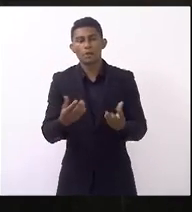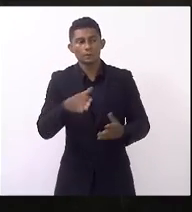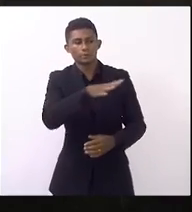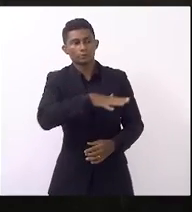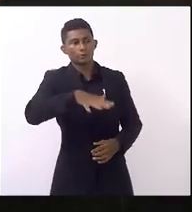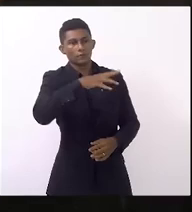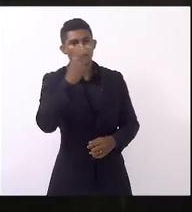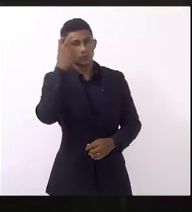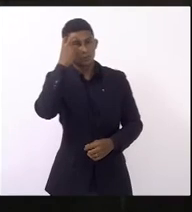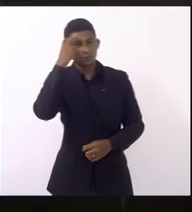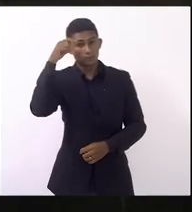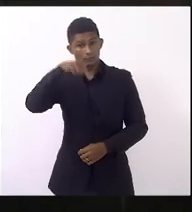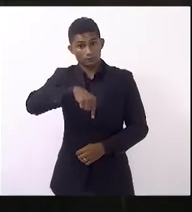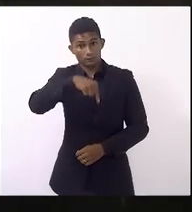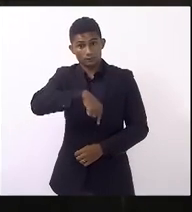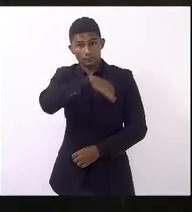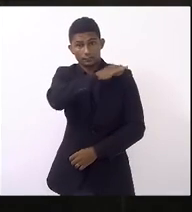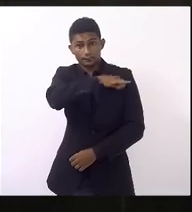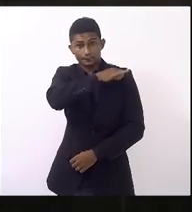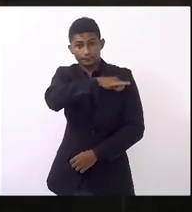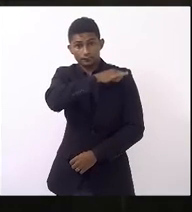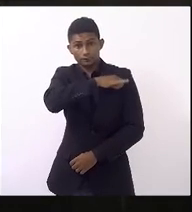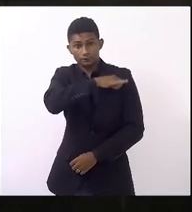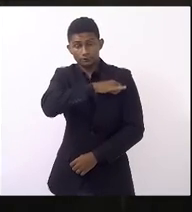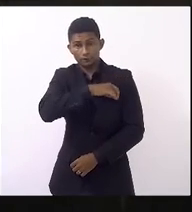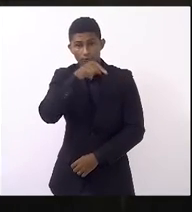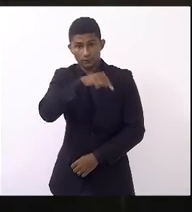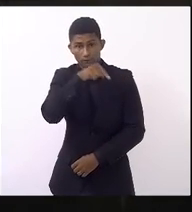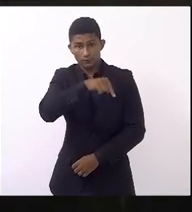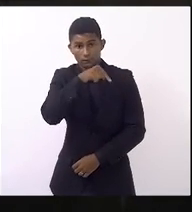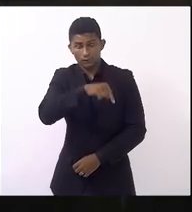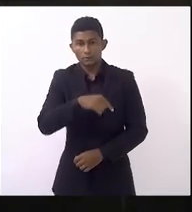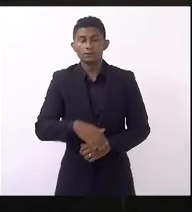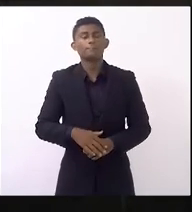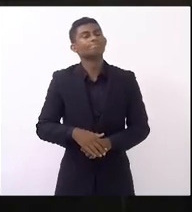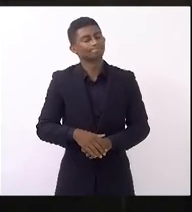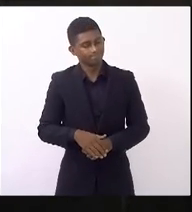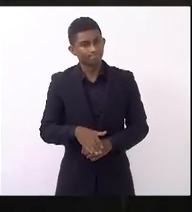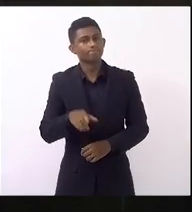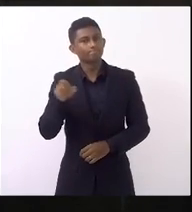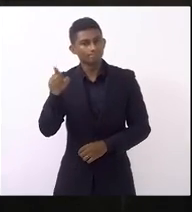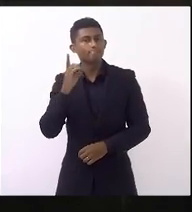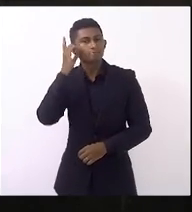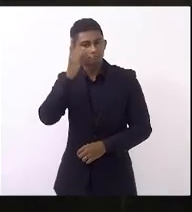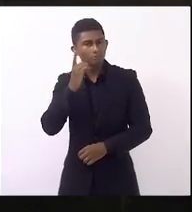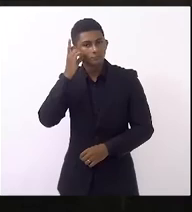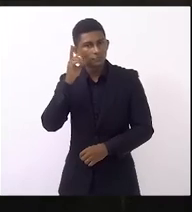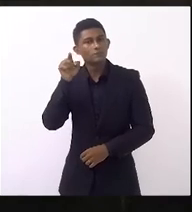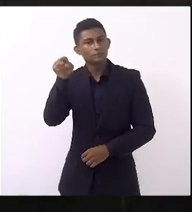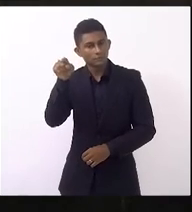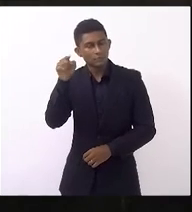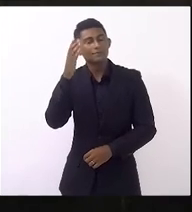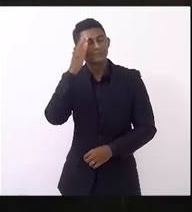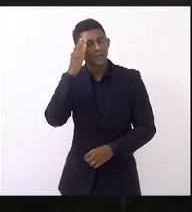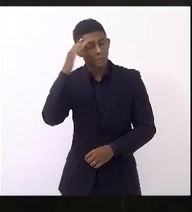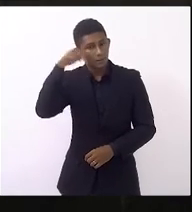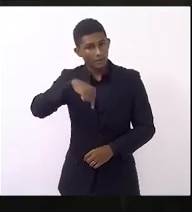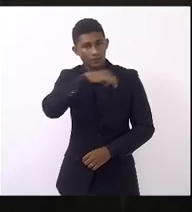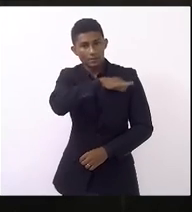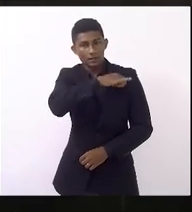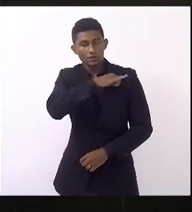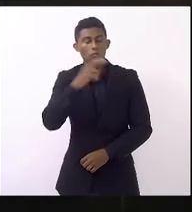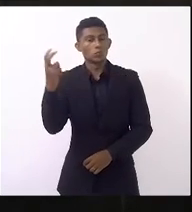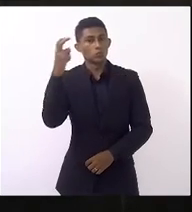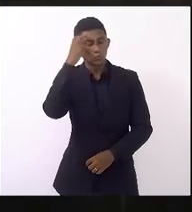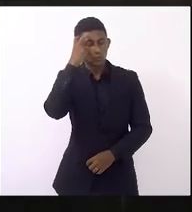logo no Rio de Janeiro, jamais poderia, como deputado deste Estado, que tem uma larga tradição cultural, sempre se colocou